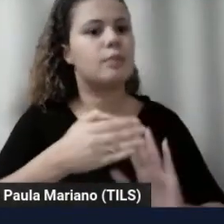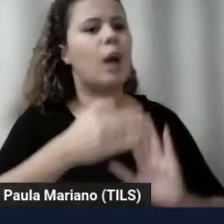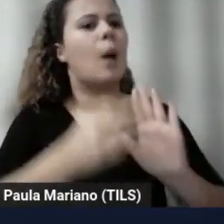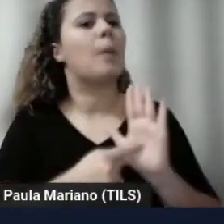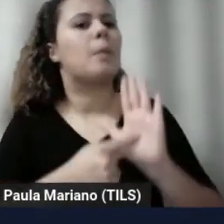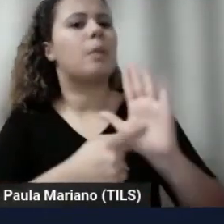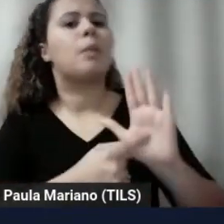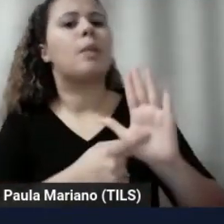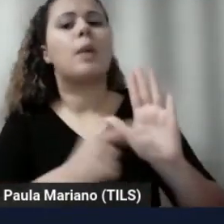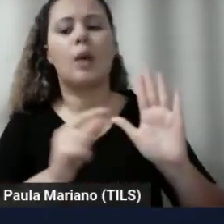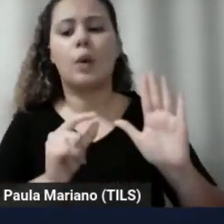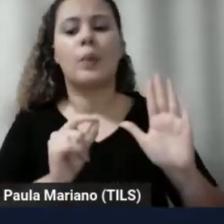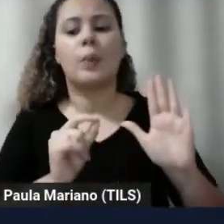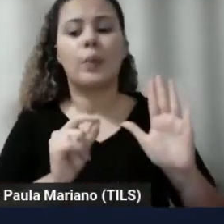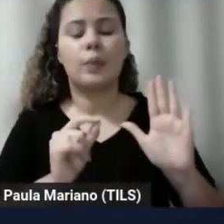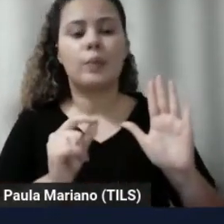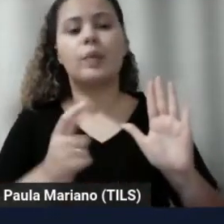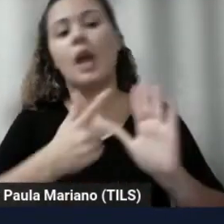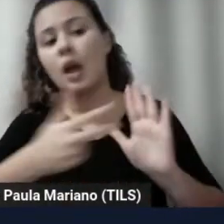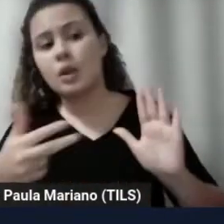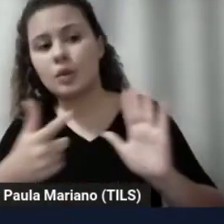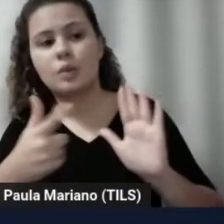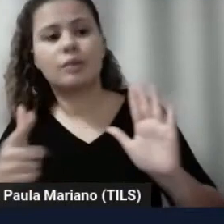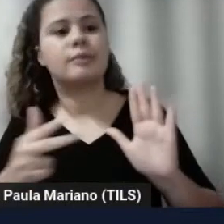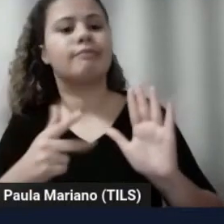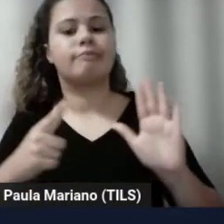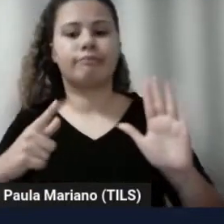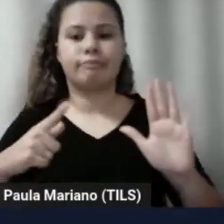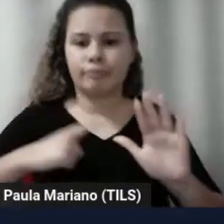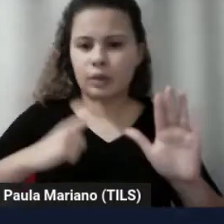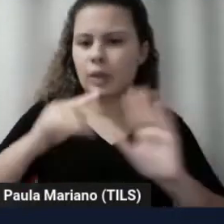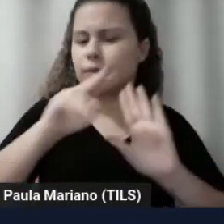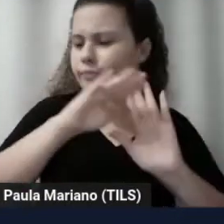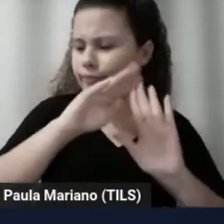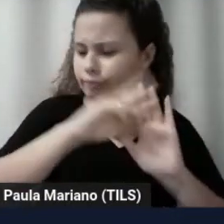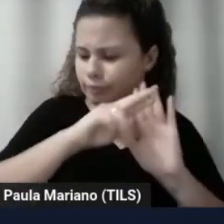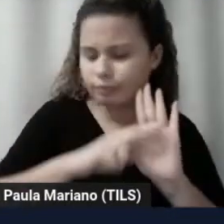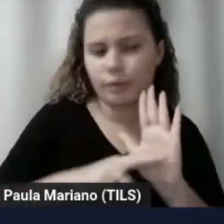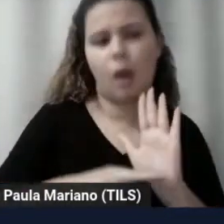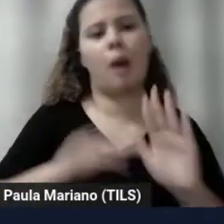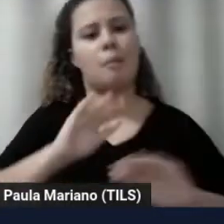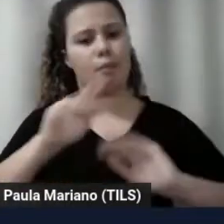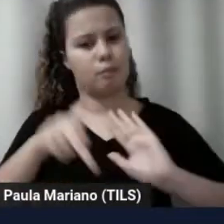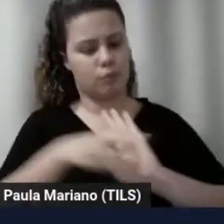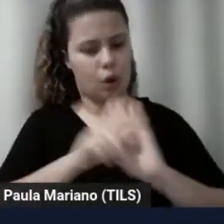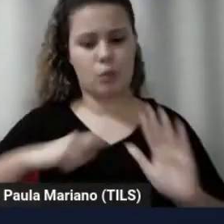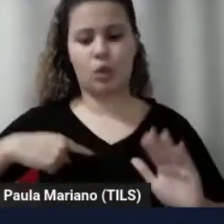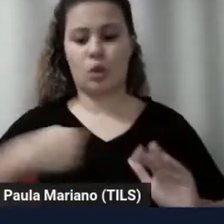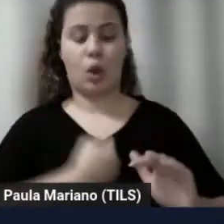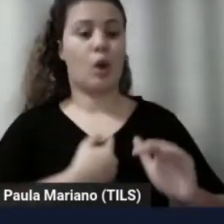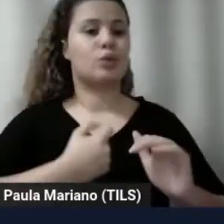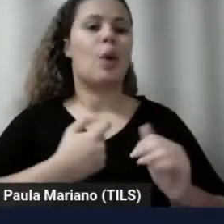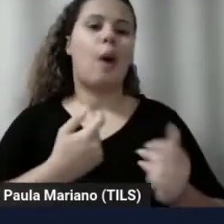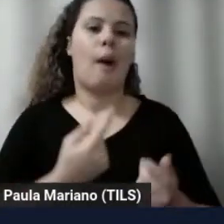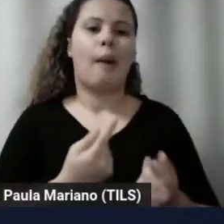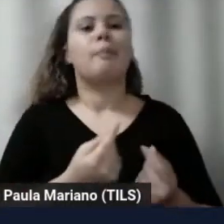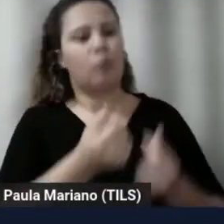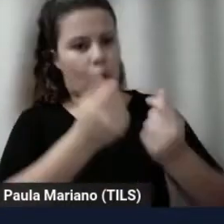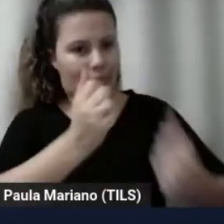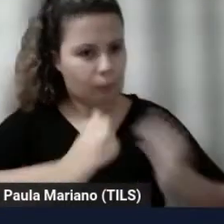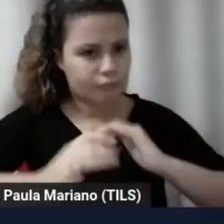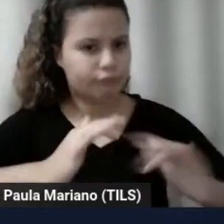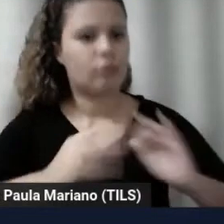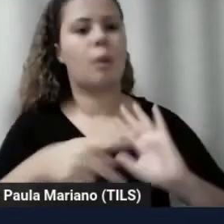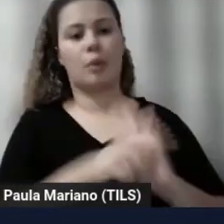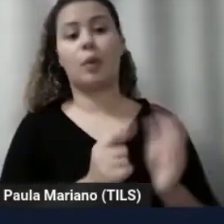parte dessas medidas que movem o nosso modelo econômico. Em primeiro lugar, o sistema da dívida, veja que eu não estou